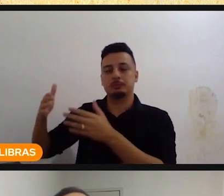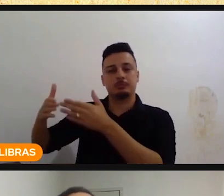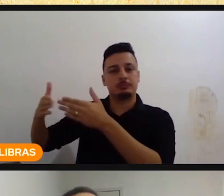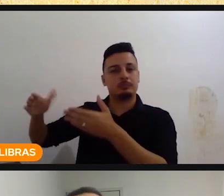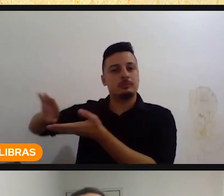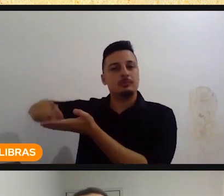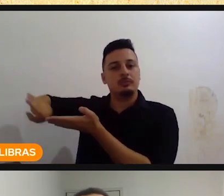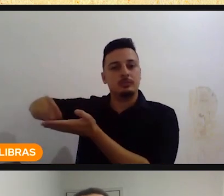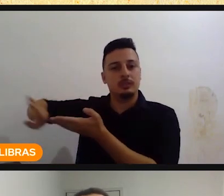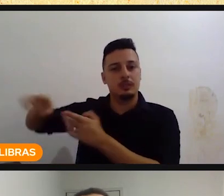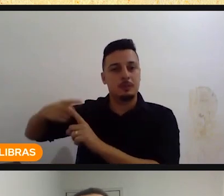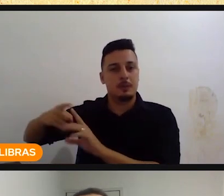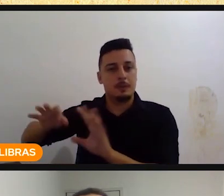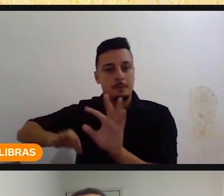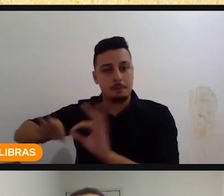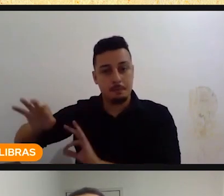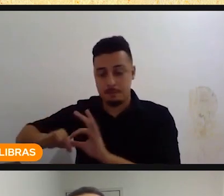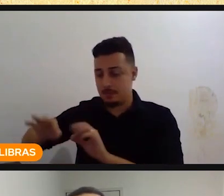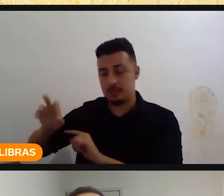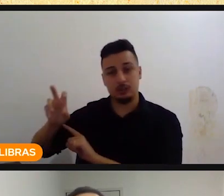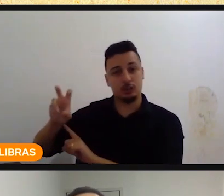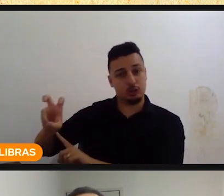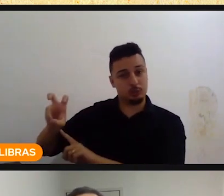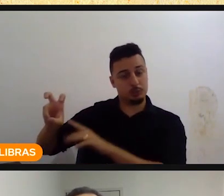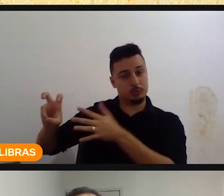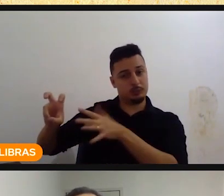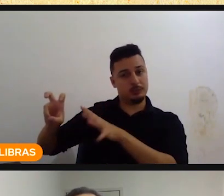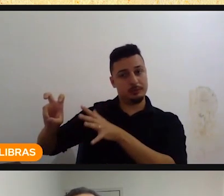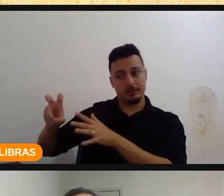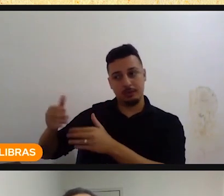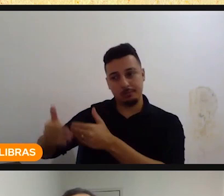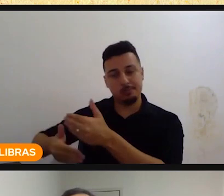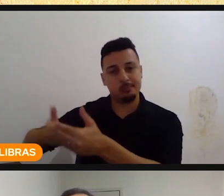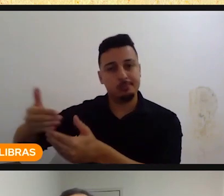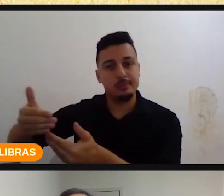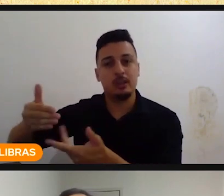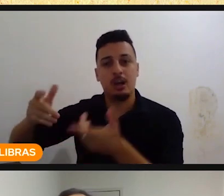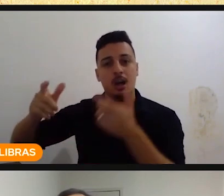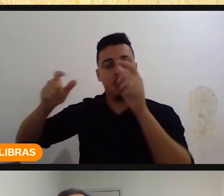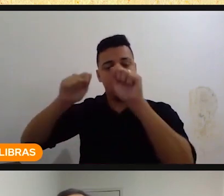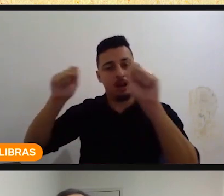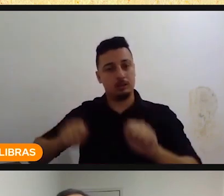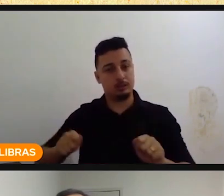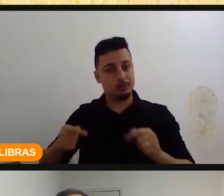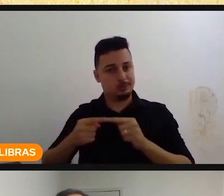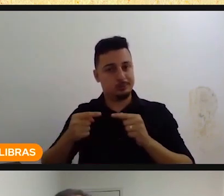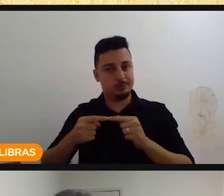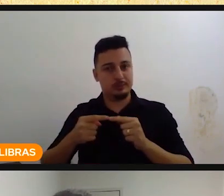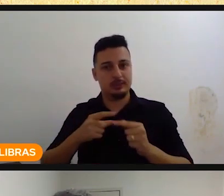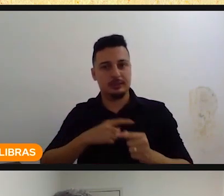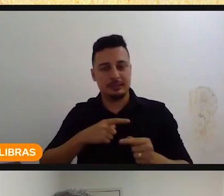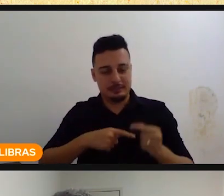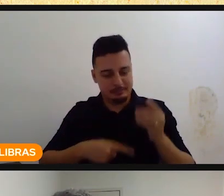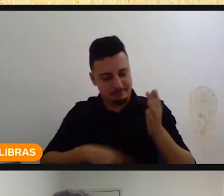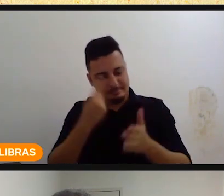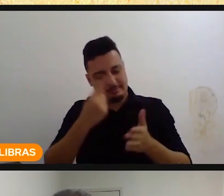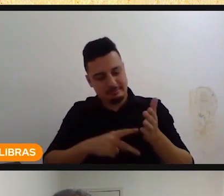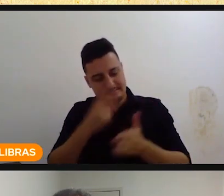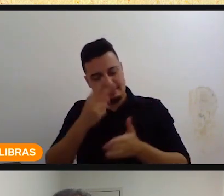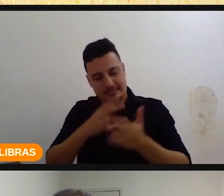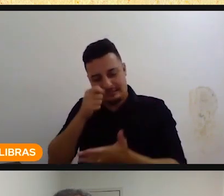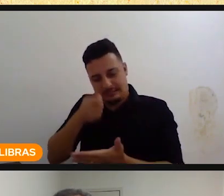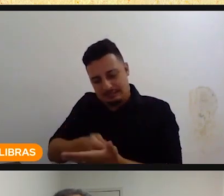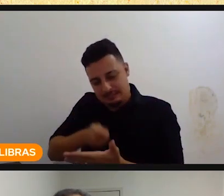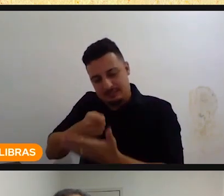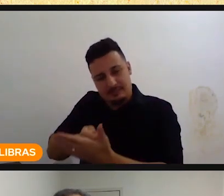chamava Prodecine 5, de relevância artística. Nós tentamos o projeto 3 vezes, na terceira vez a